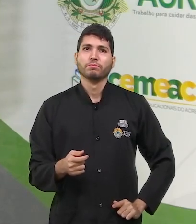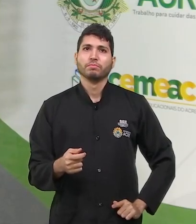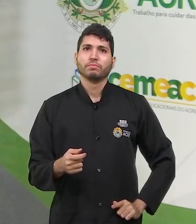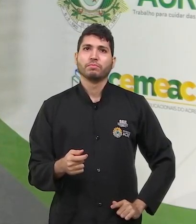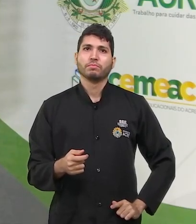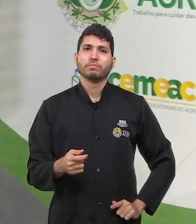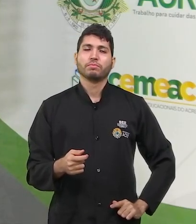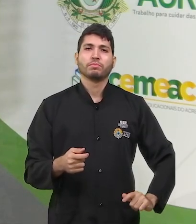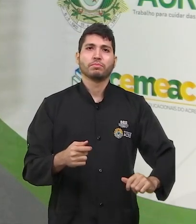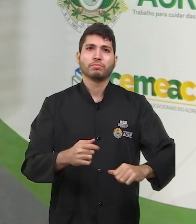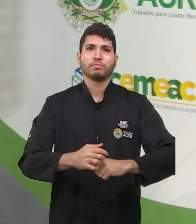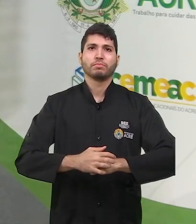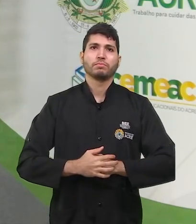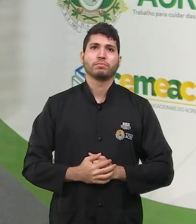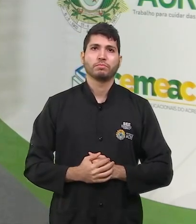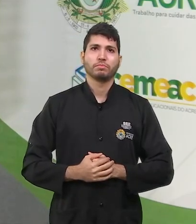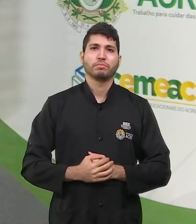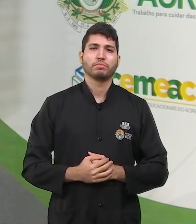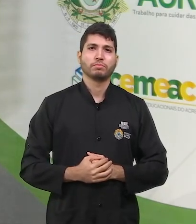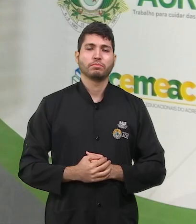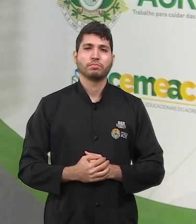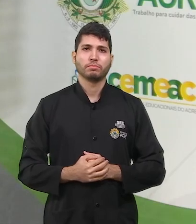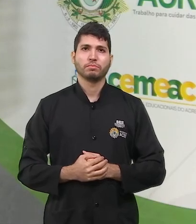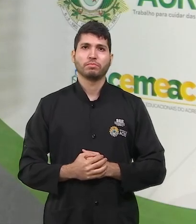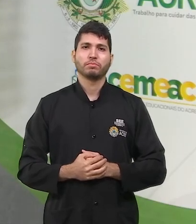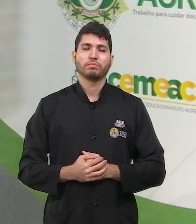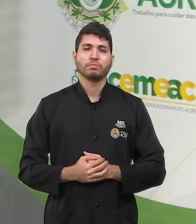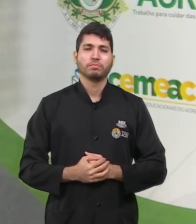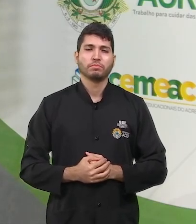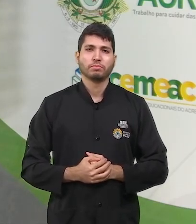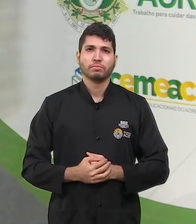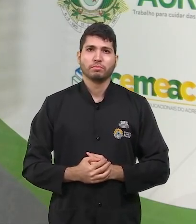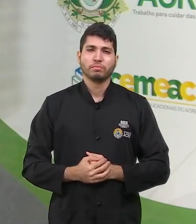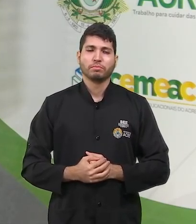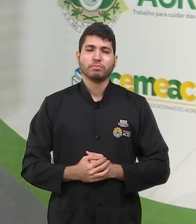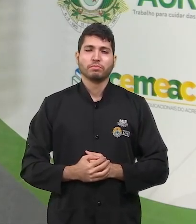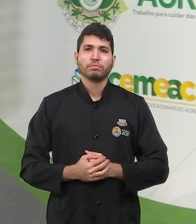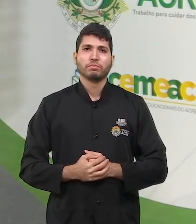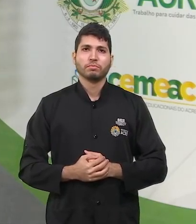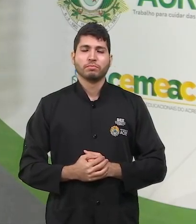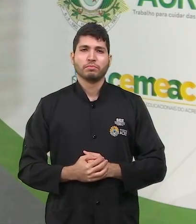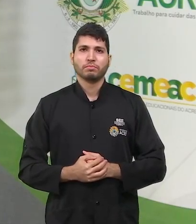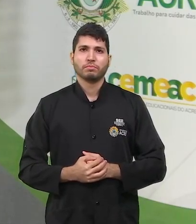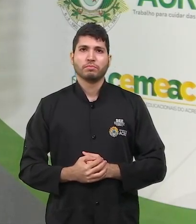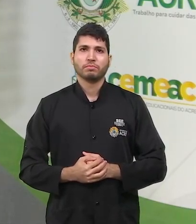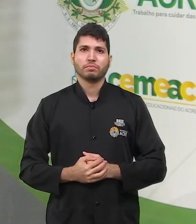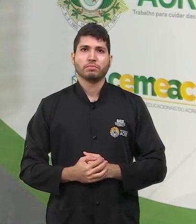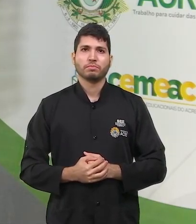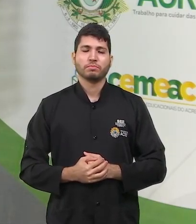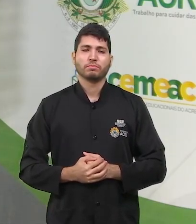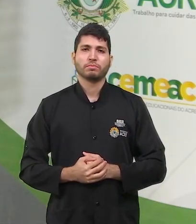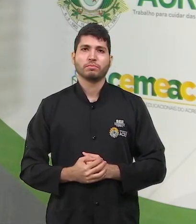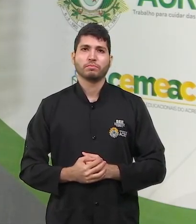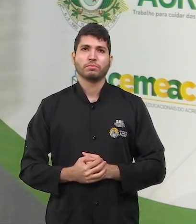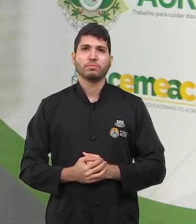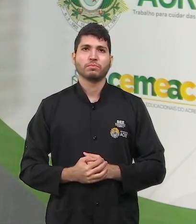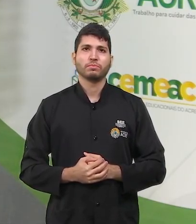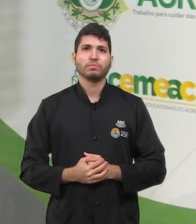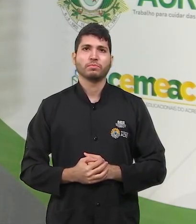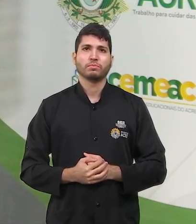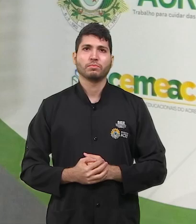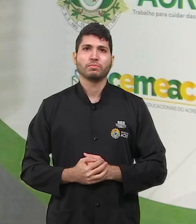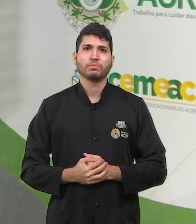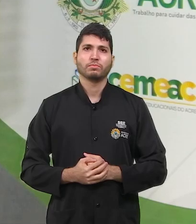também dentro de uma sociedade aí, de tudo aquilo que a gente precisa preservar e olhar para a natureza,